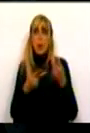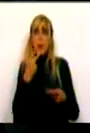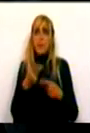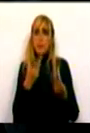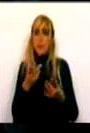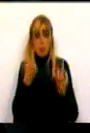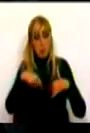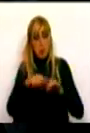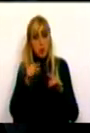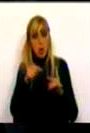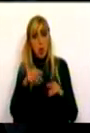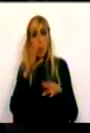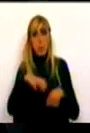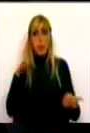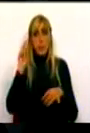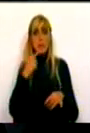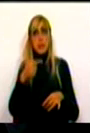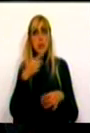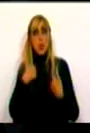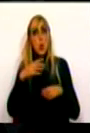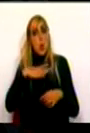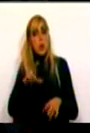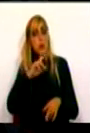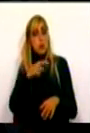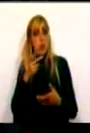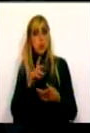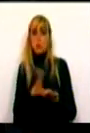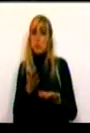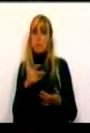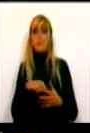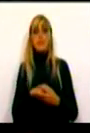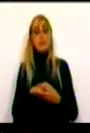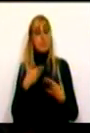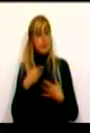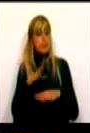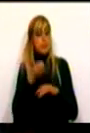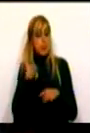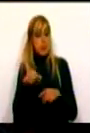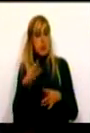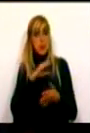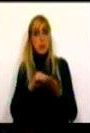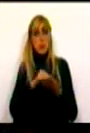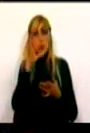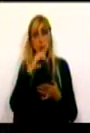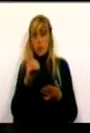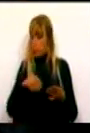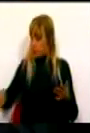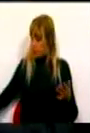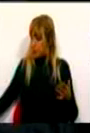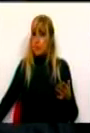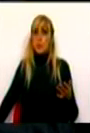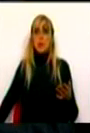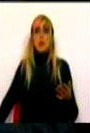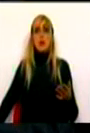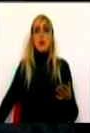mim numa audição parlamentar disse do sim eu quero ter respostas país e pertence ao estado eu acredito que ele sabe que o time